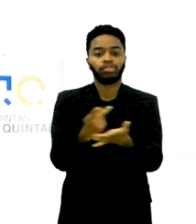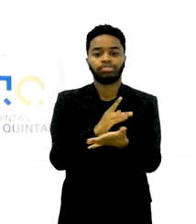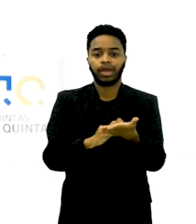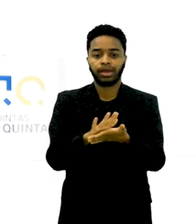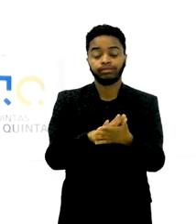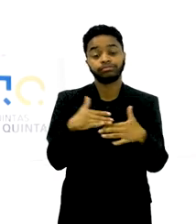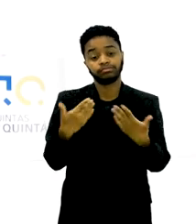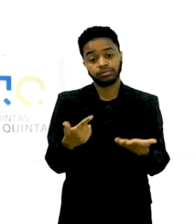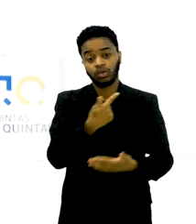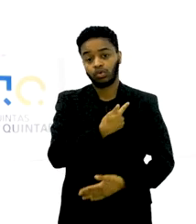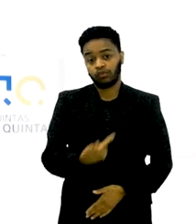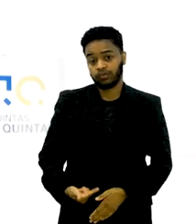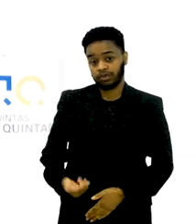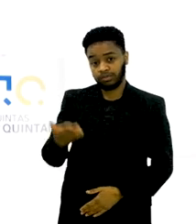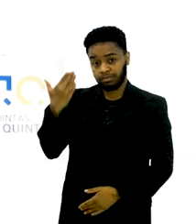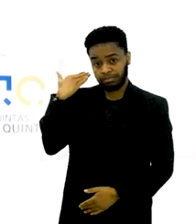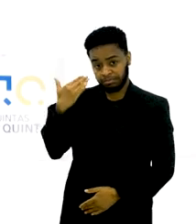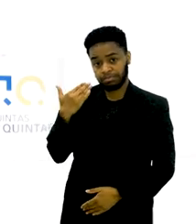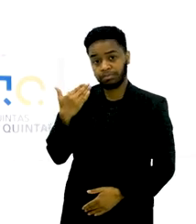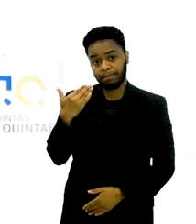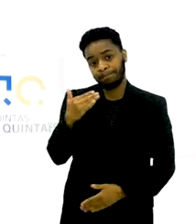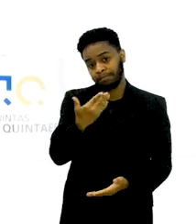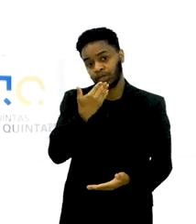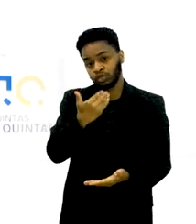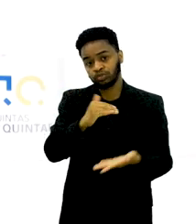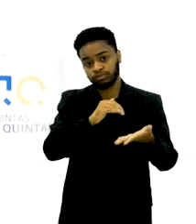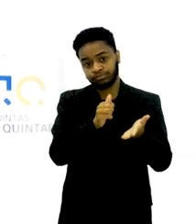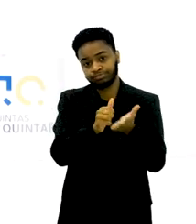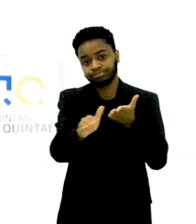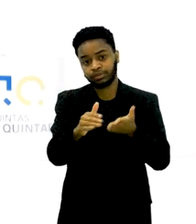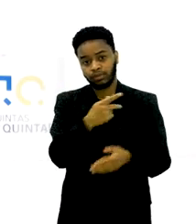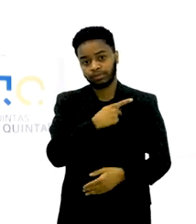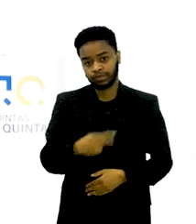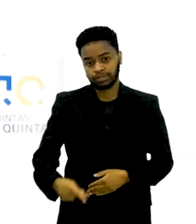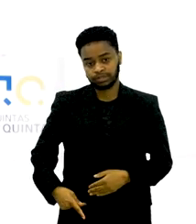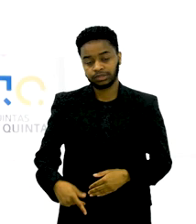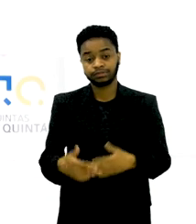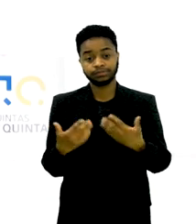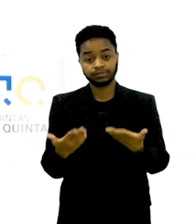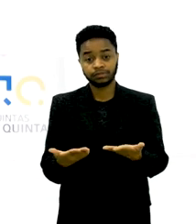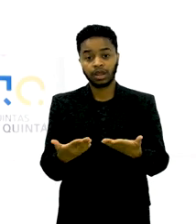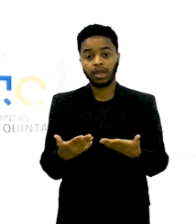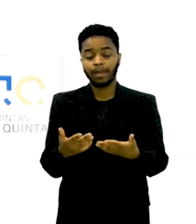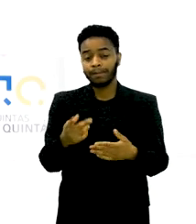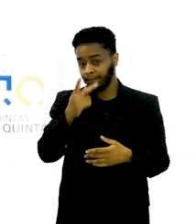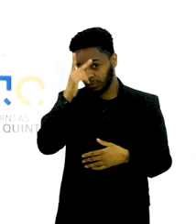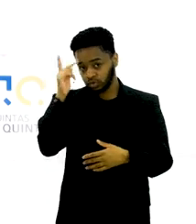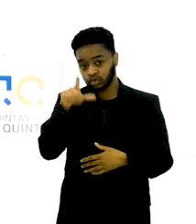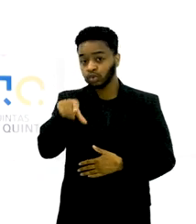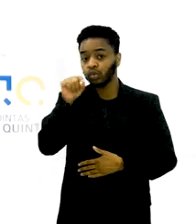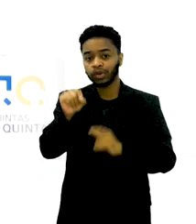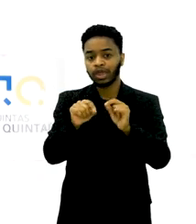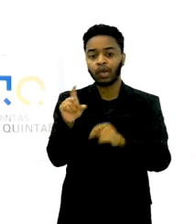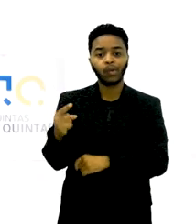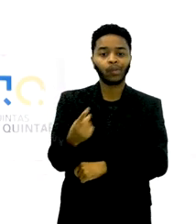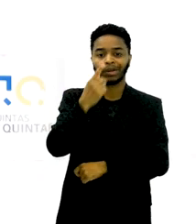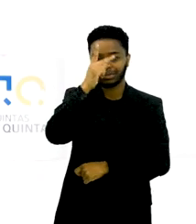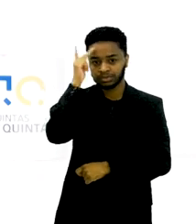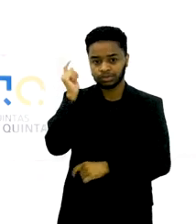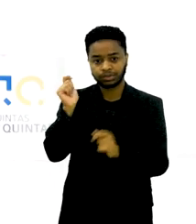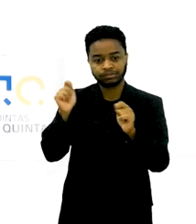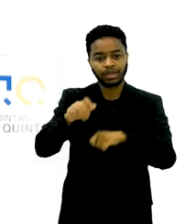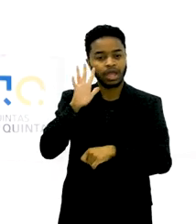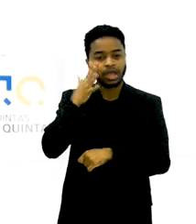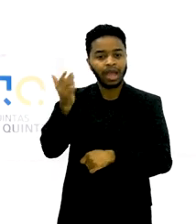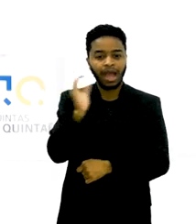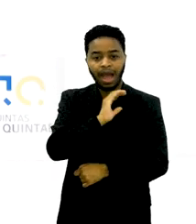parou a Governadora a época pediu a cabeça do presidente E aí a indicação foi a única pessoa que pode ocupar